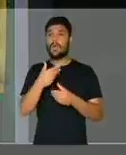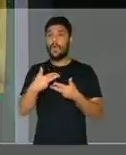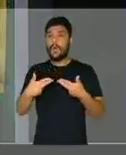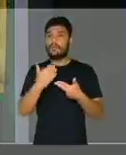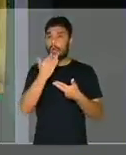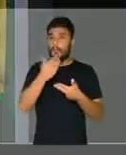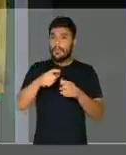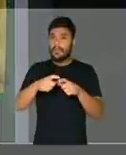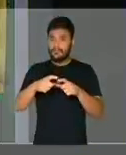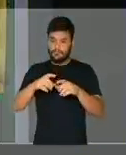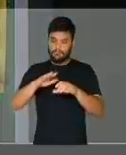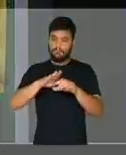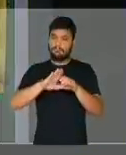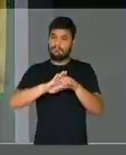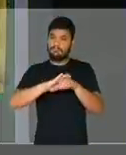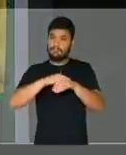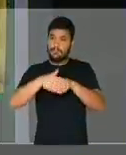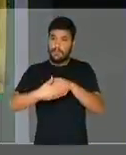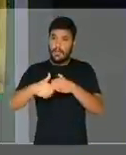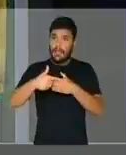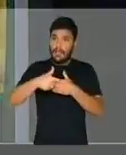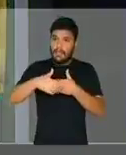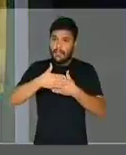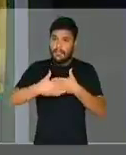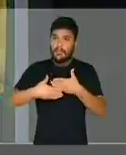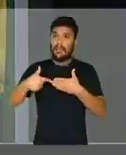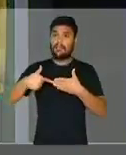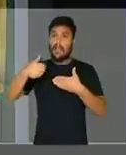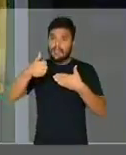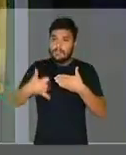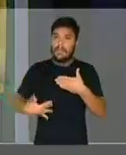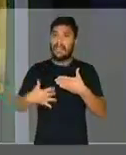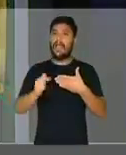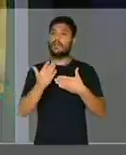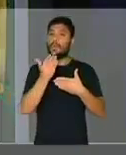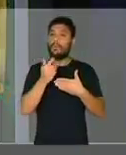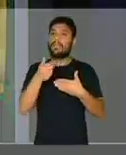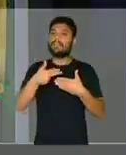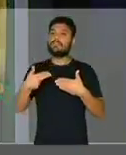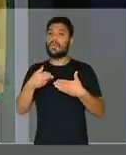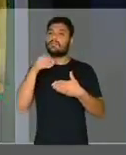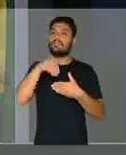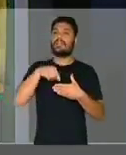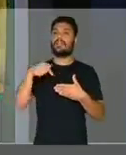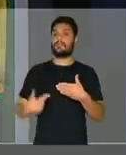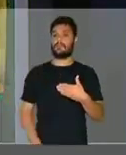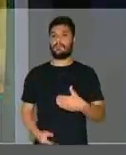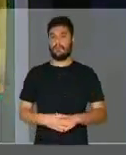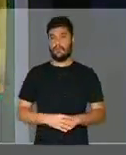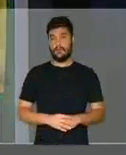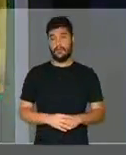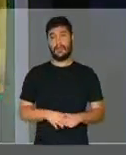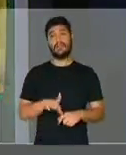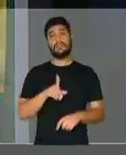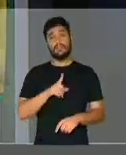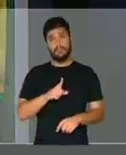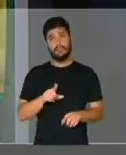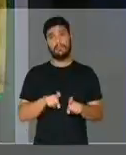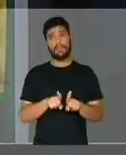alimentos. Entendemos, contudo, senhor presidente, senhores deputados, que o quadro normativo pode e deve ser aprimorado em relação